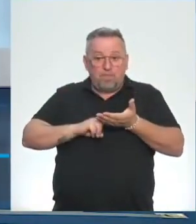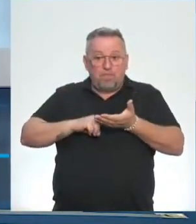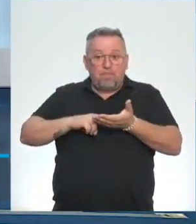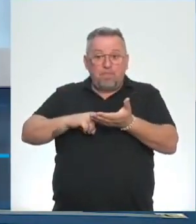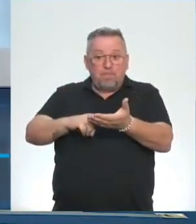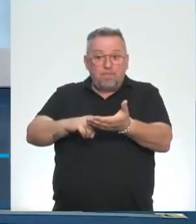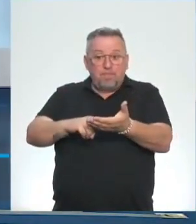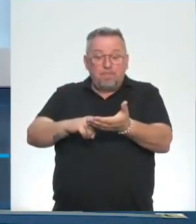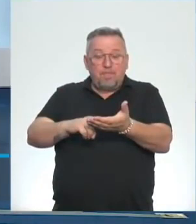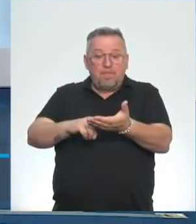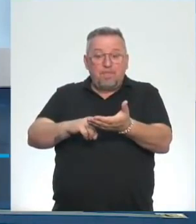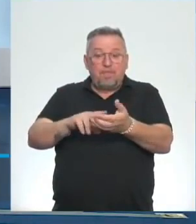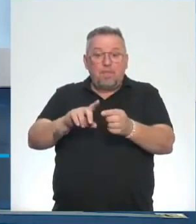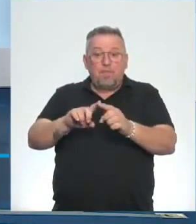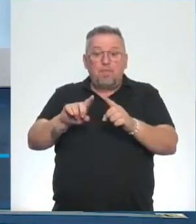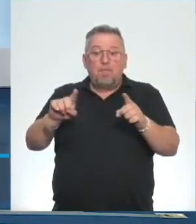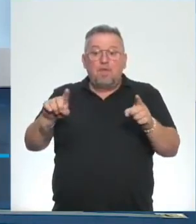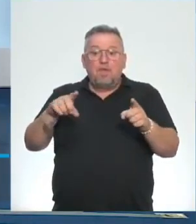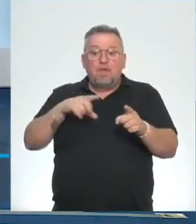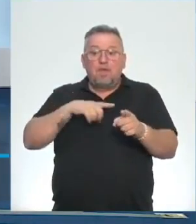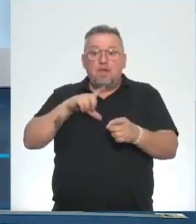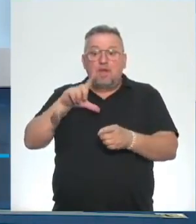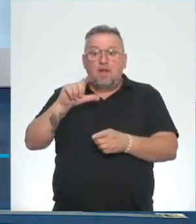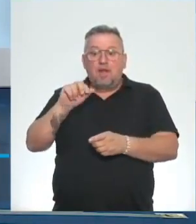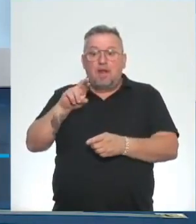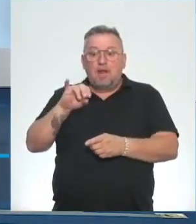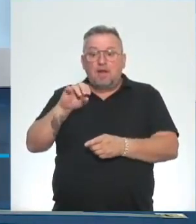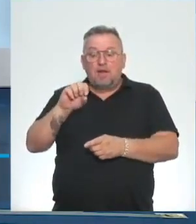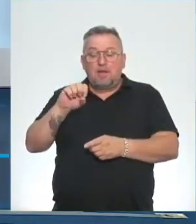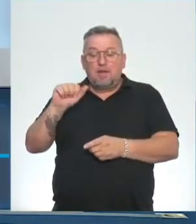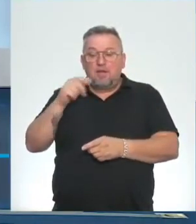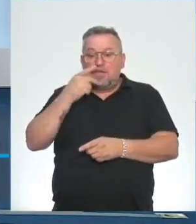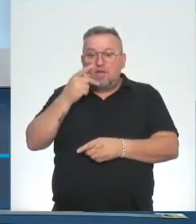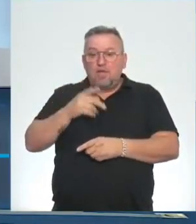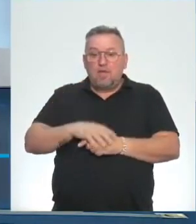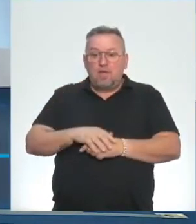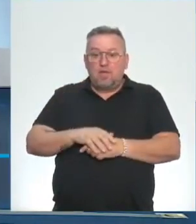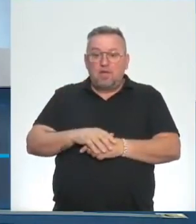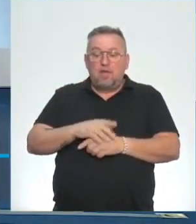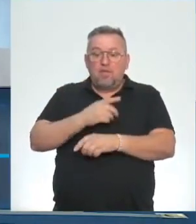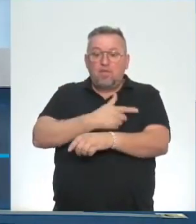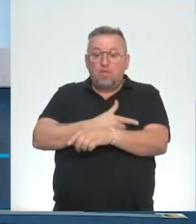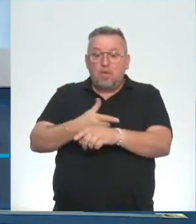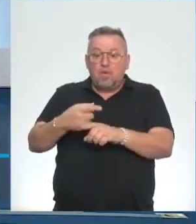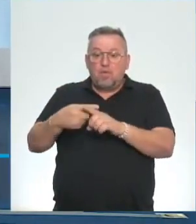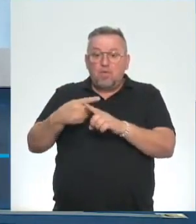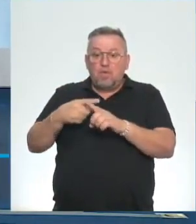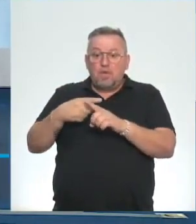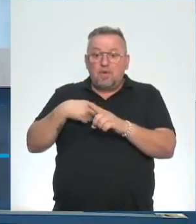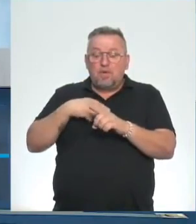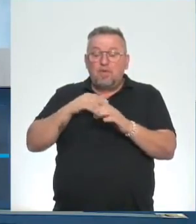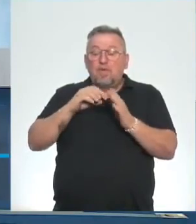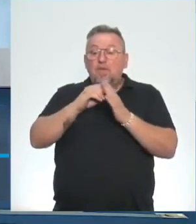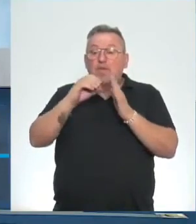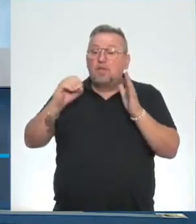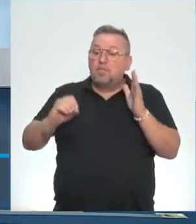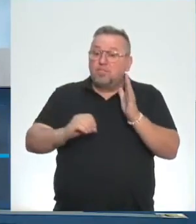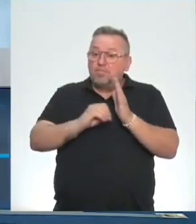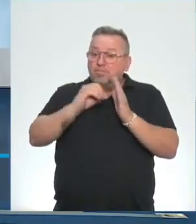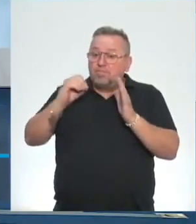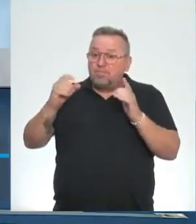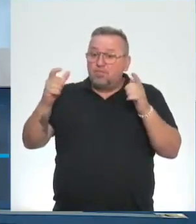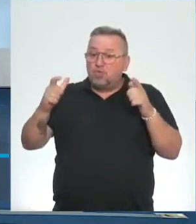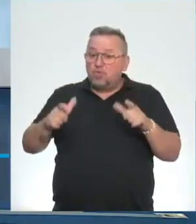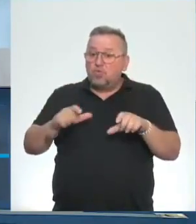Então, embora a Larissa comentou isso, ó. A Larissa diz, é formal porque eles estão mandando para o centro de mídias, é um lugar